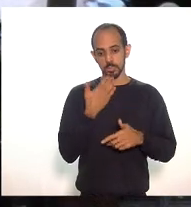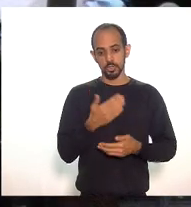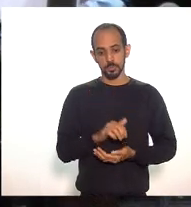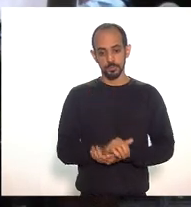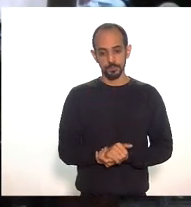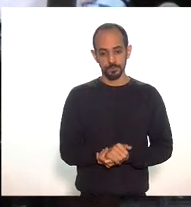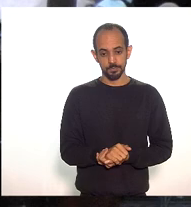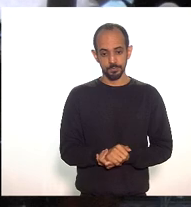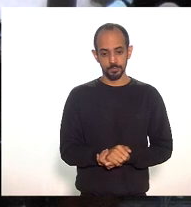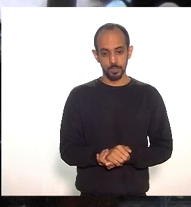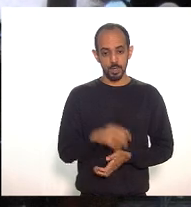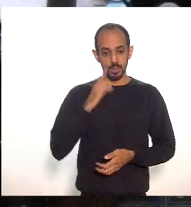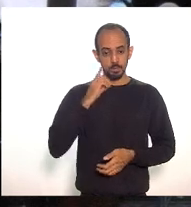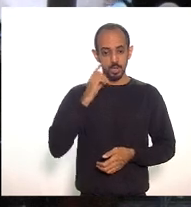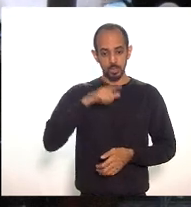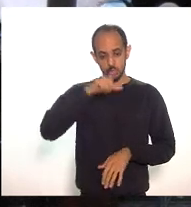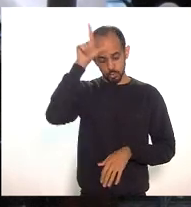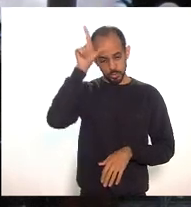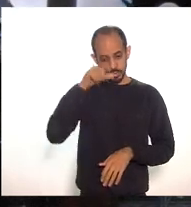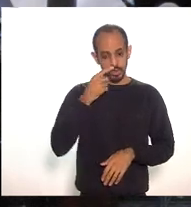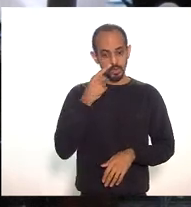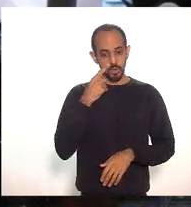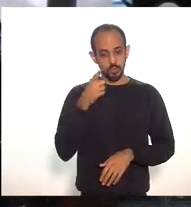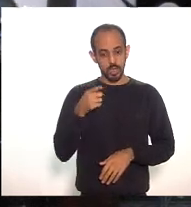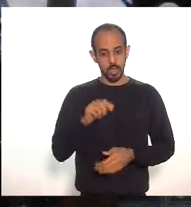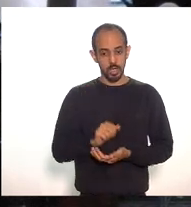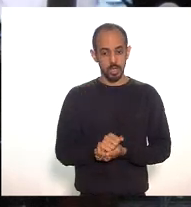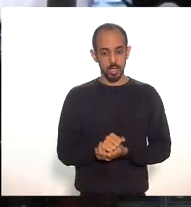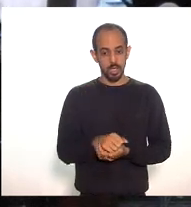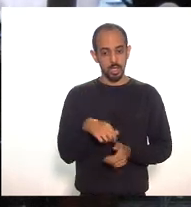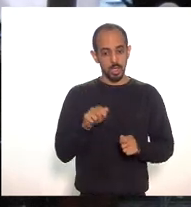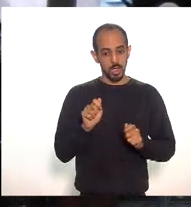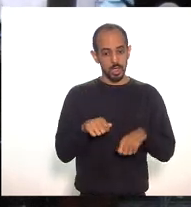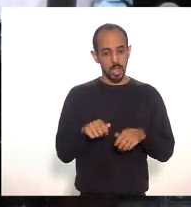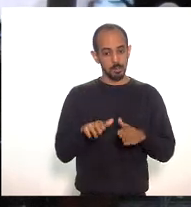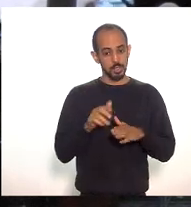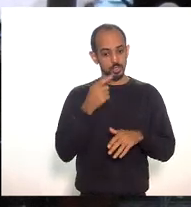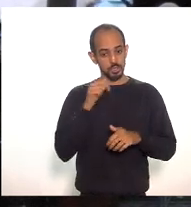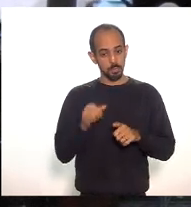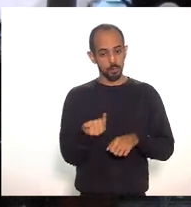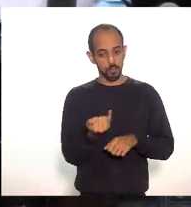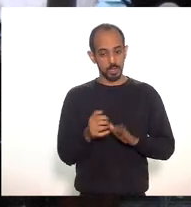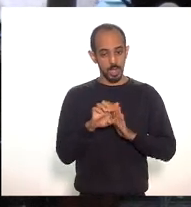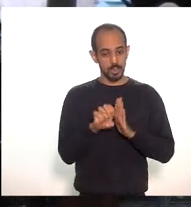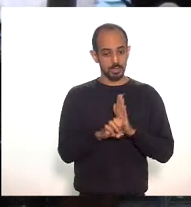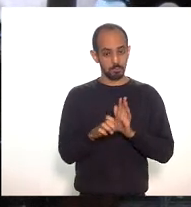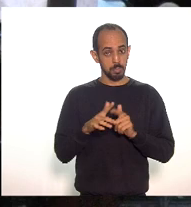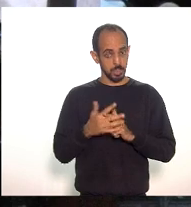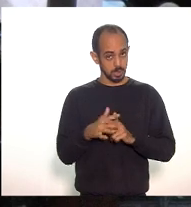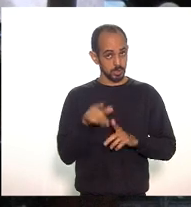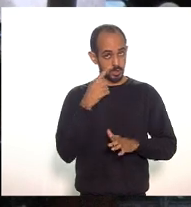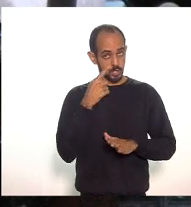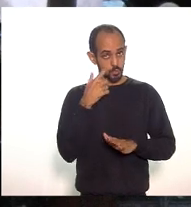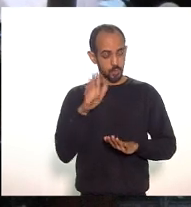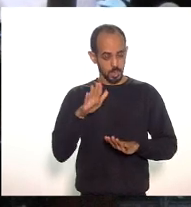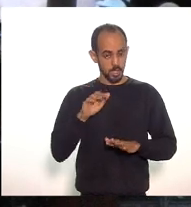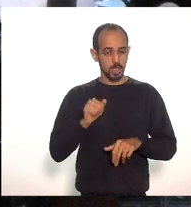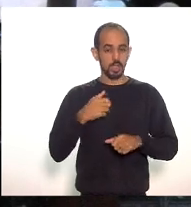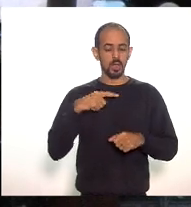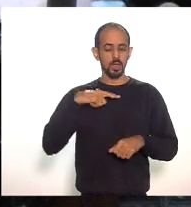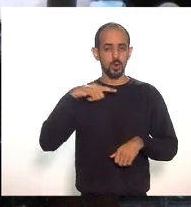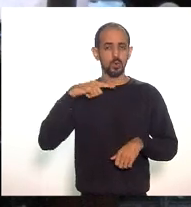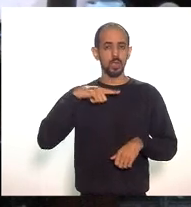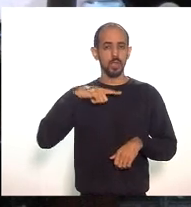tentar ajudar que a gente pode dar um encaminhamento aqui aproveitar bem eu entendo que tem que alma